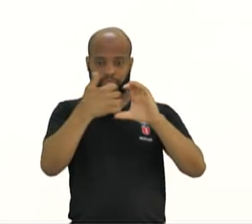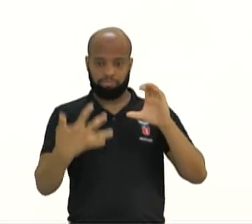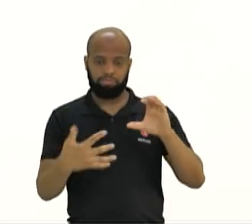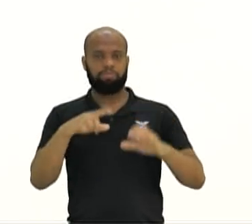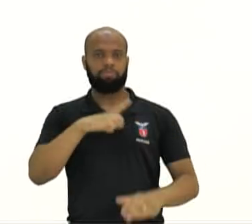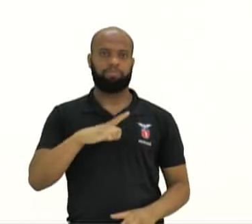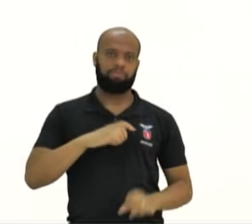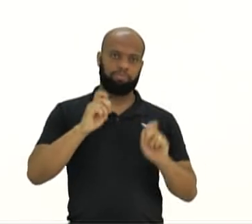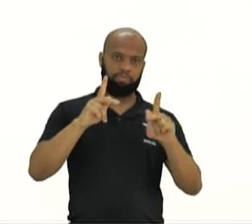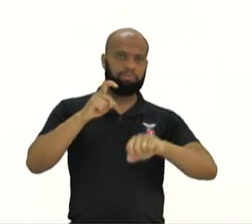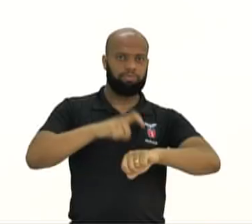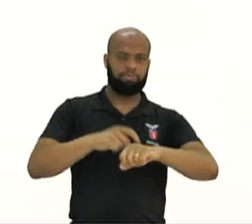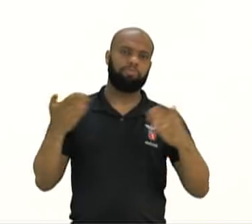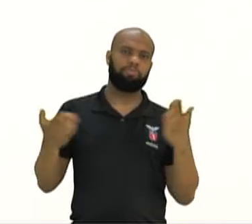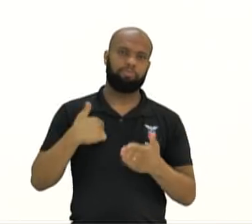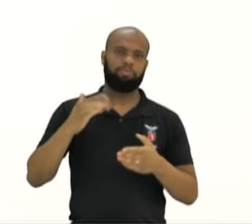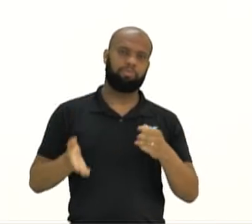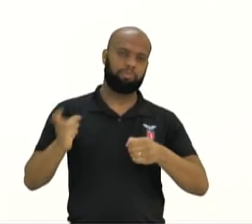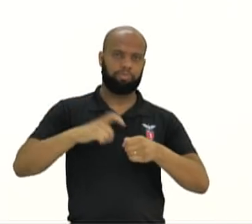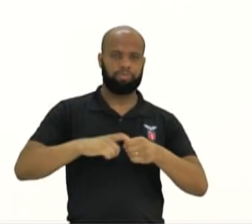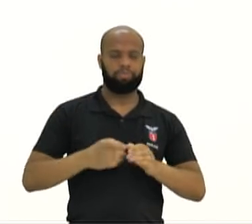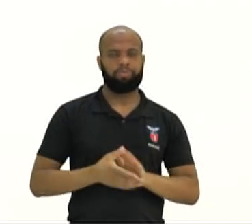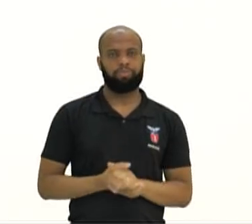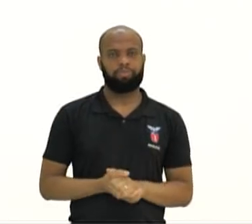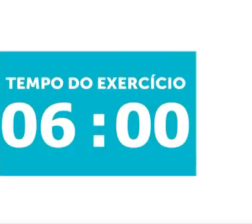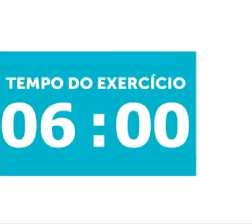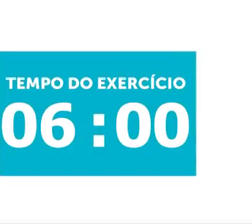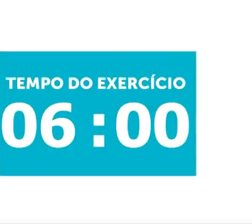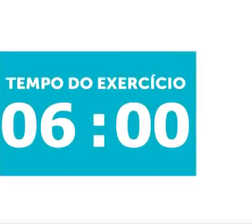aí, beleza? Vai lá com vocês, tempo na tela.